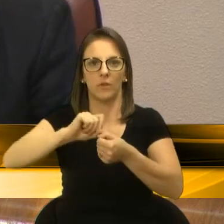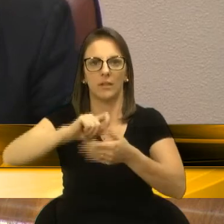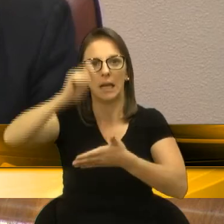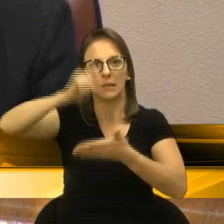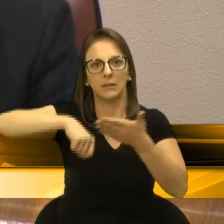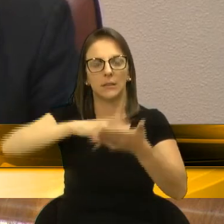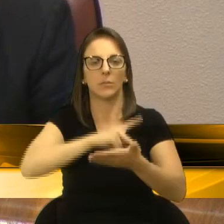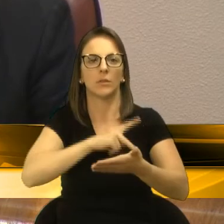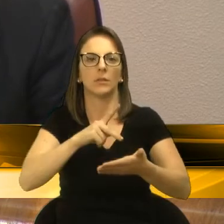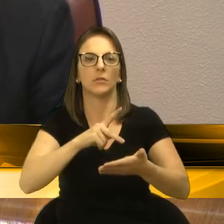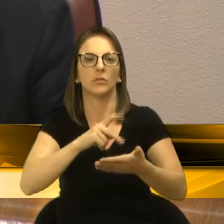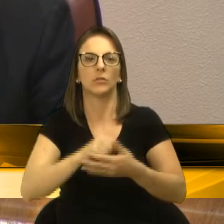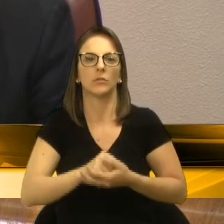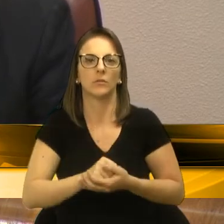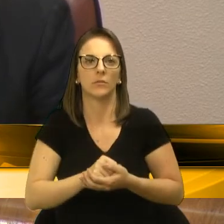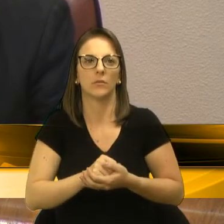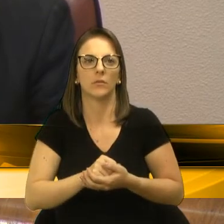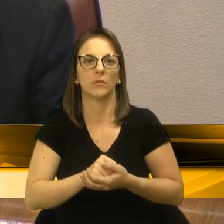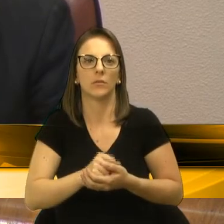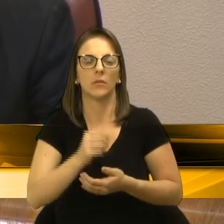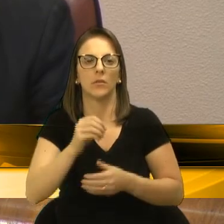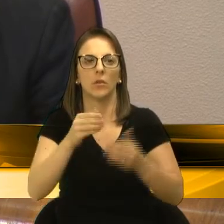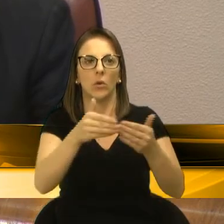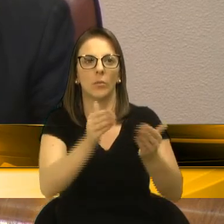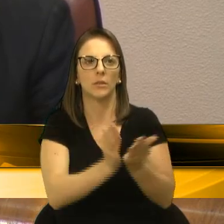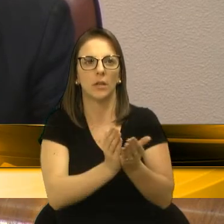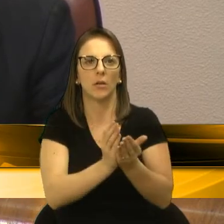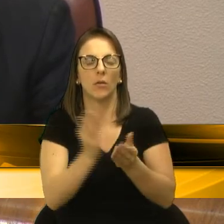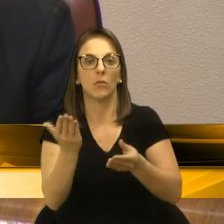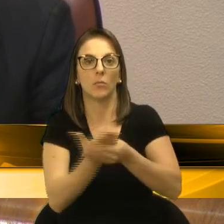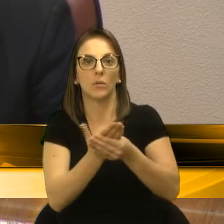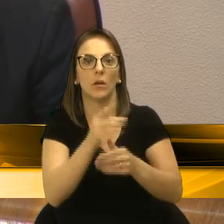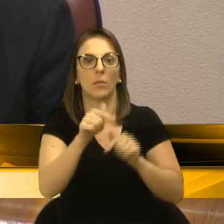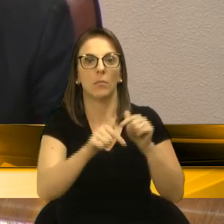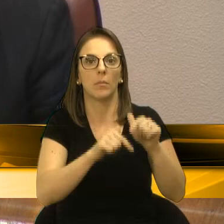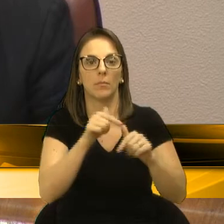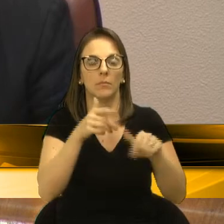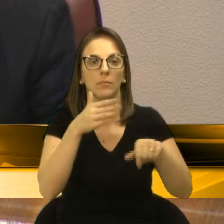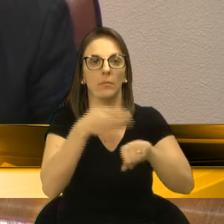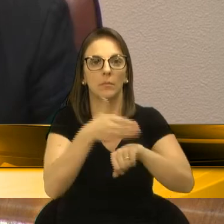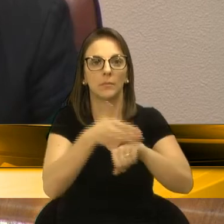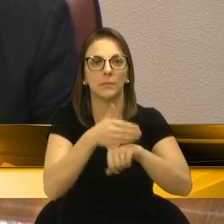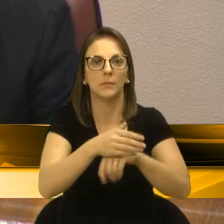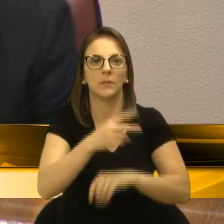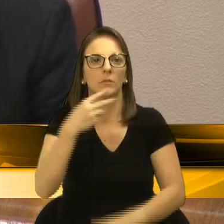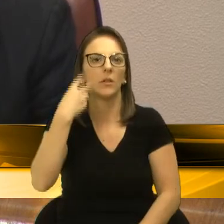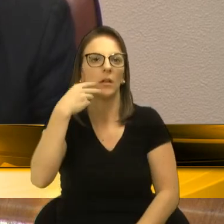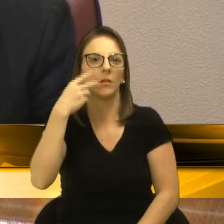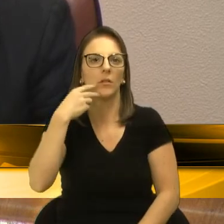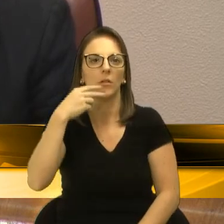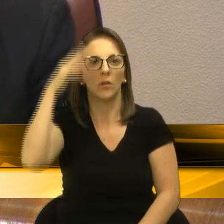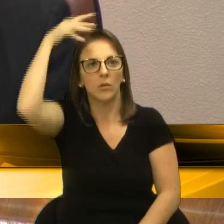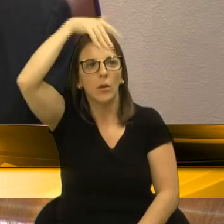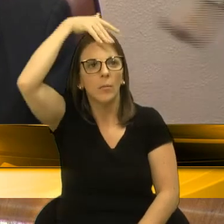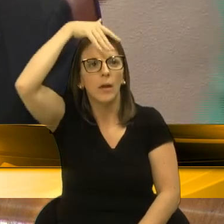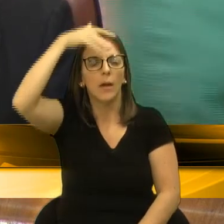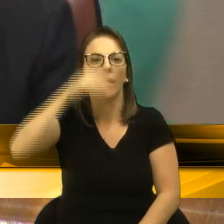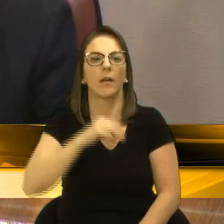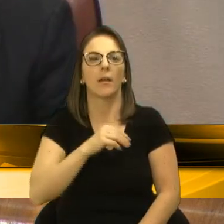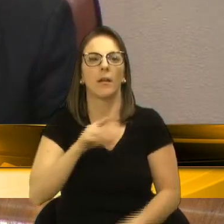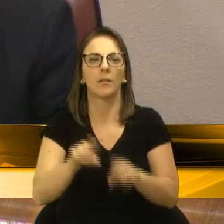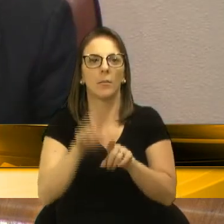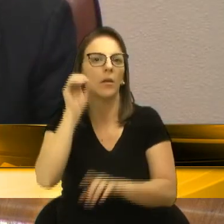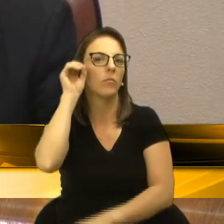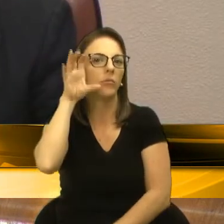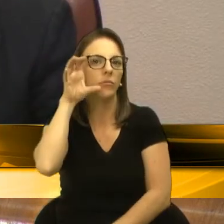senhor presidente, de instalação da comissão processante. 2 pontos. Vereador Alceu Tomé, presidente. Vereador Elisandro Fiuza.